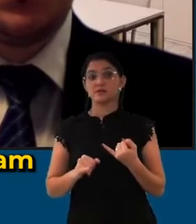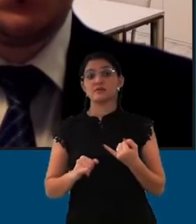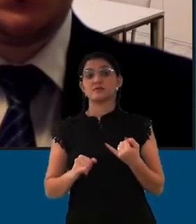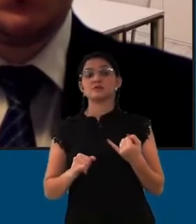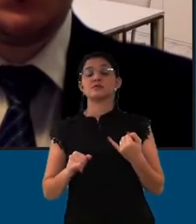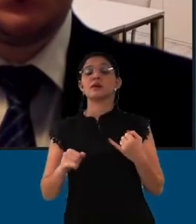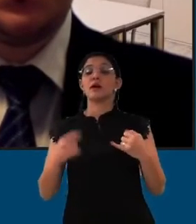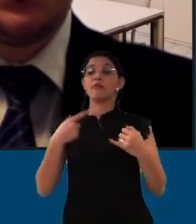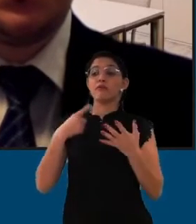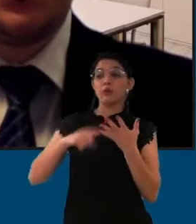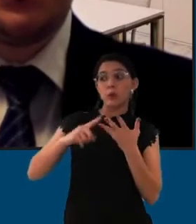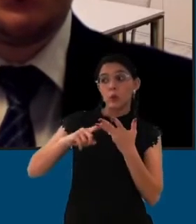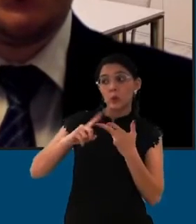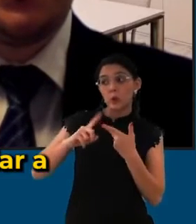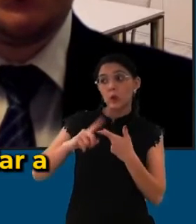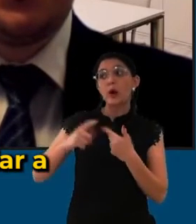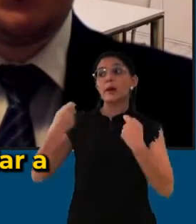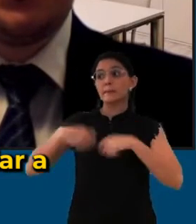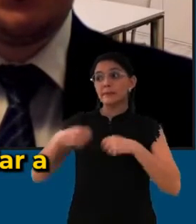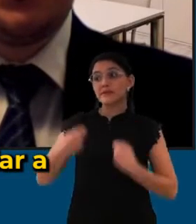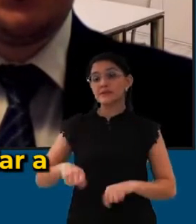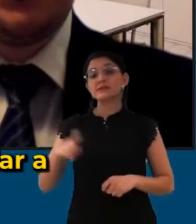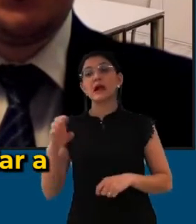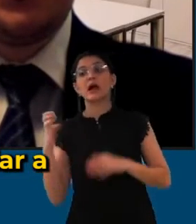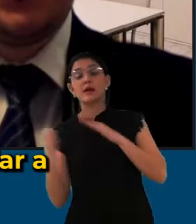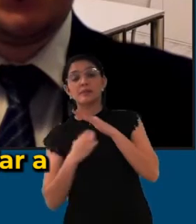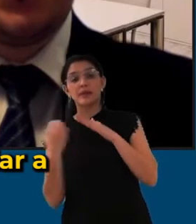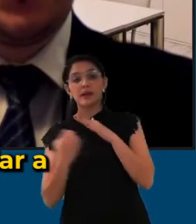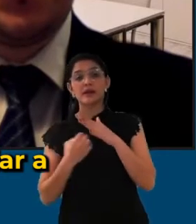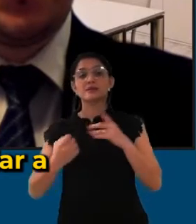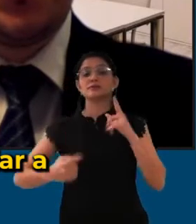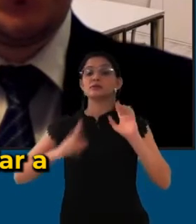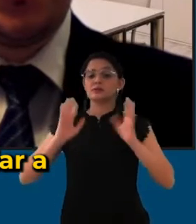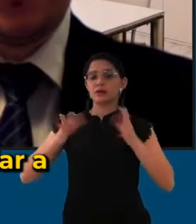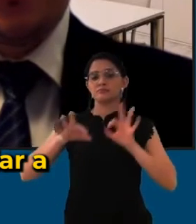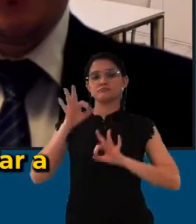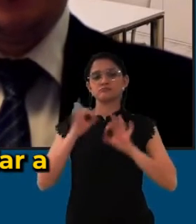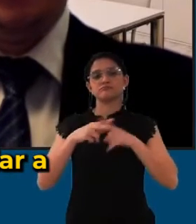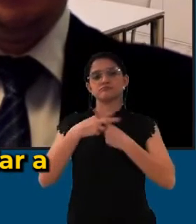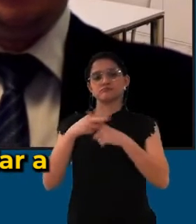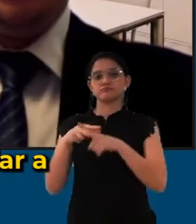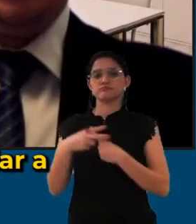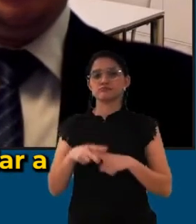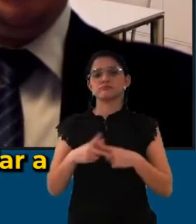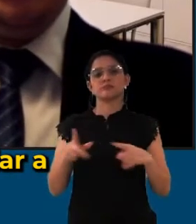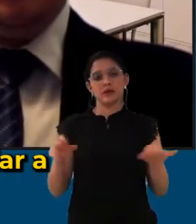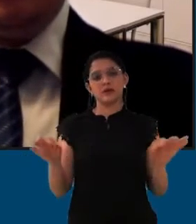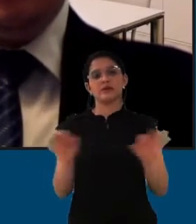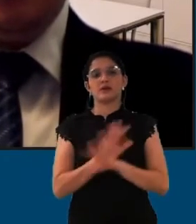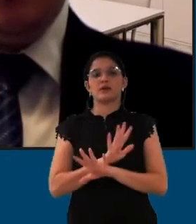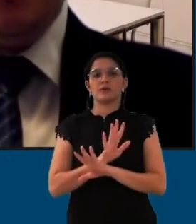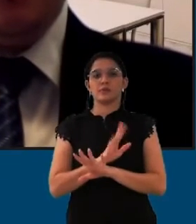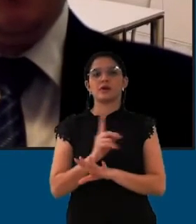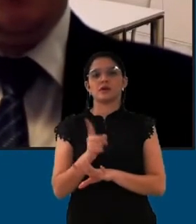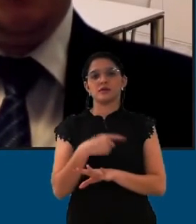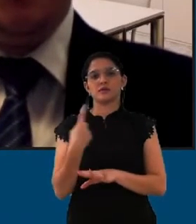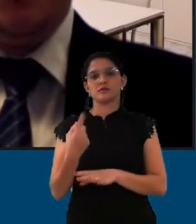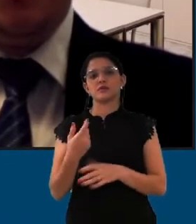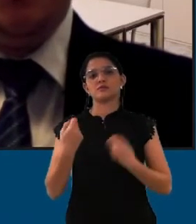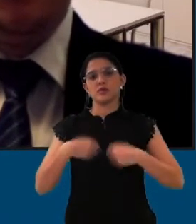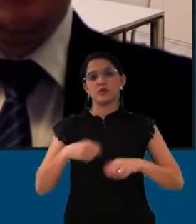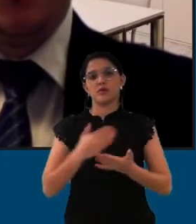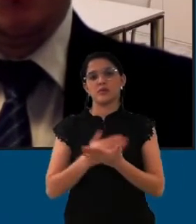foram cumpridas, está faltando isso ou aquilo, a gente fazer esses acertos já para propiciar a possibilidade de início das